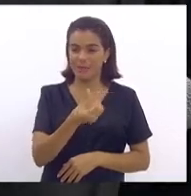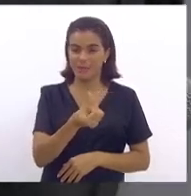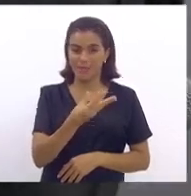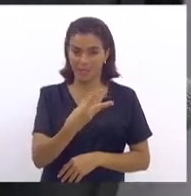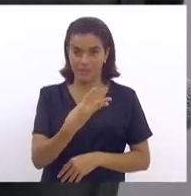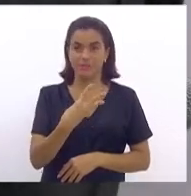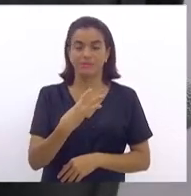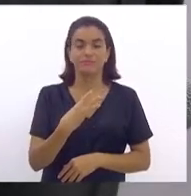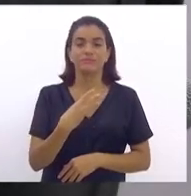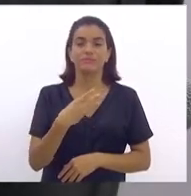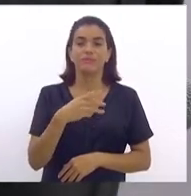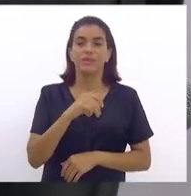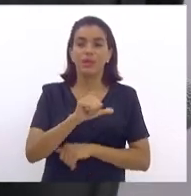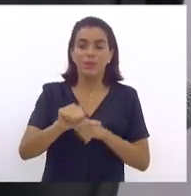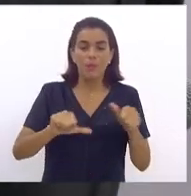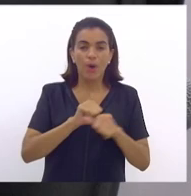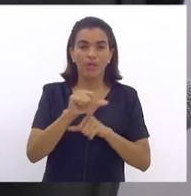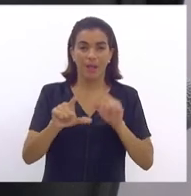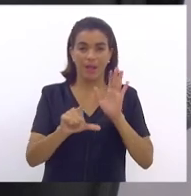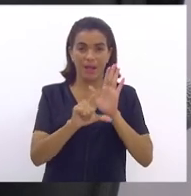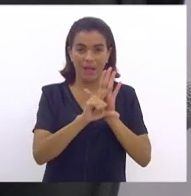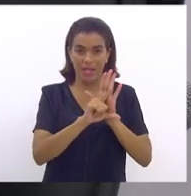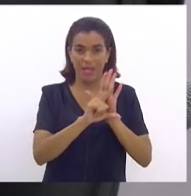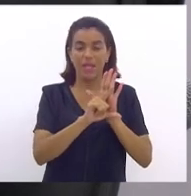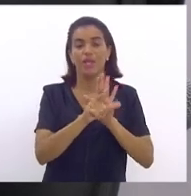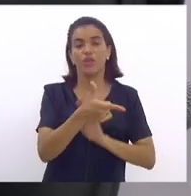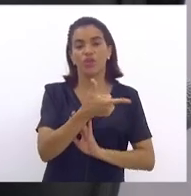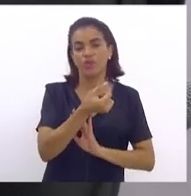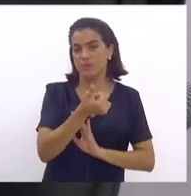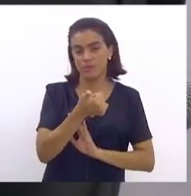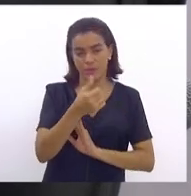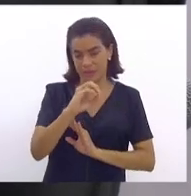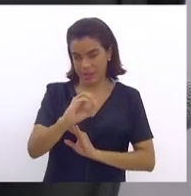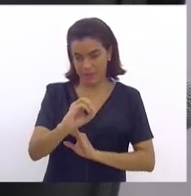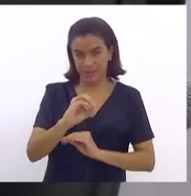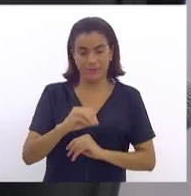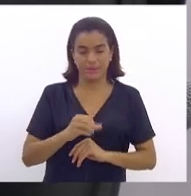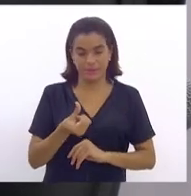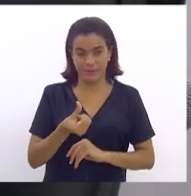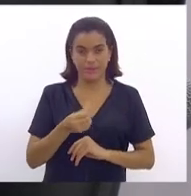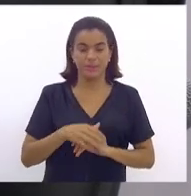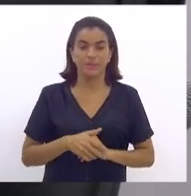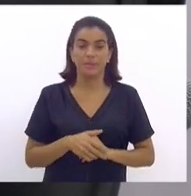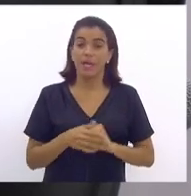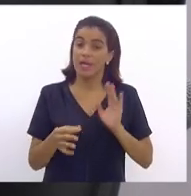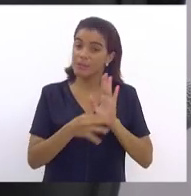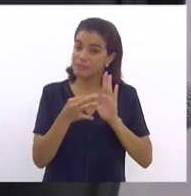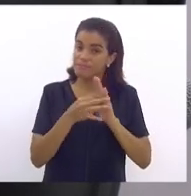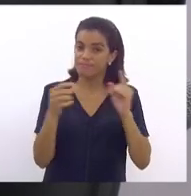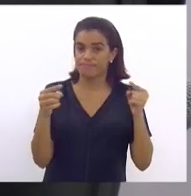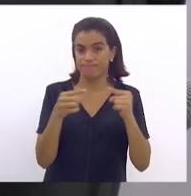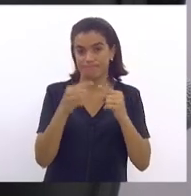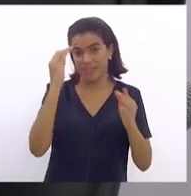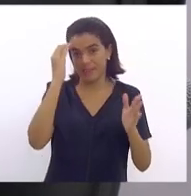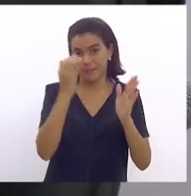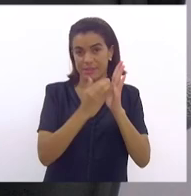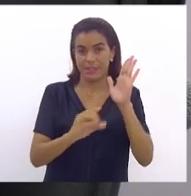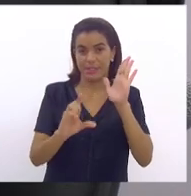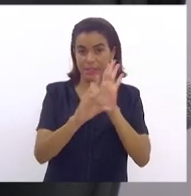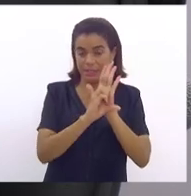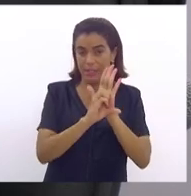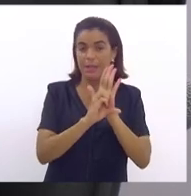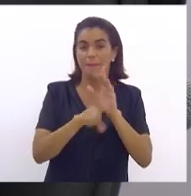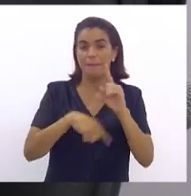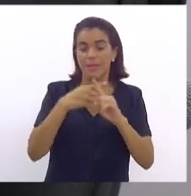estadual 4.808, de 4 de julho de 2006. Parecer pela legalidade com emenda.